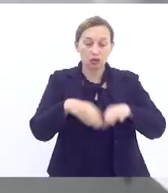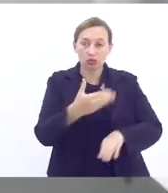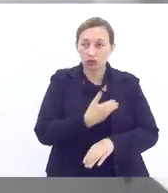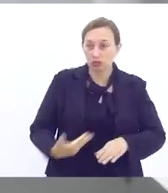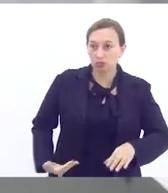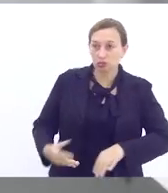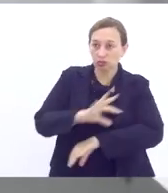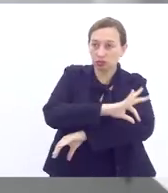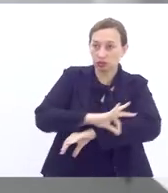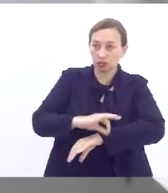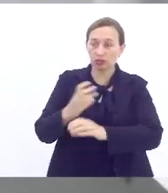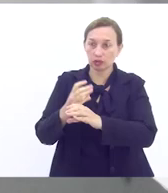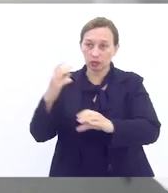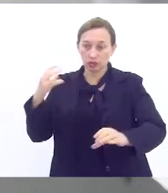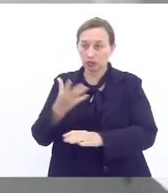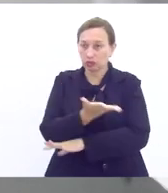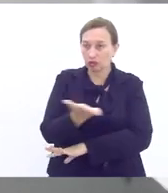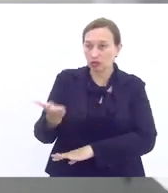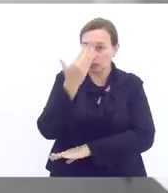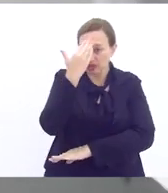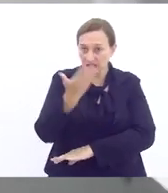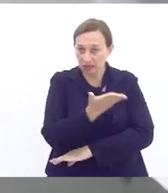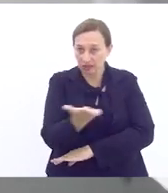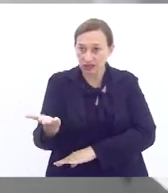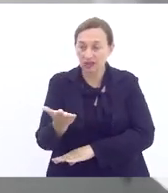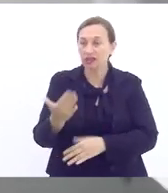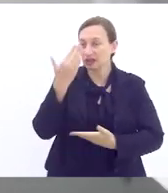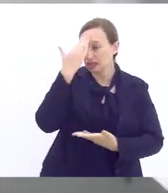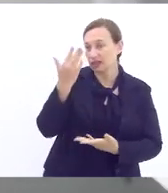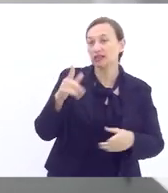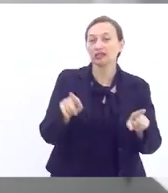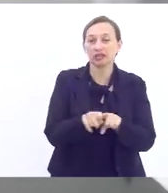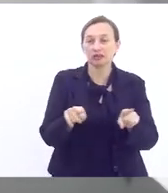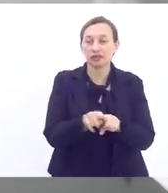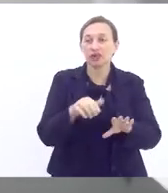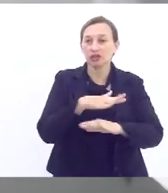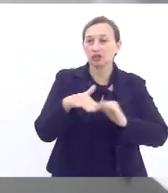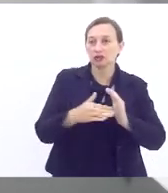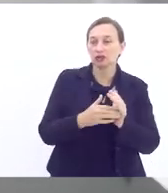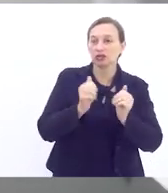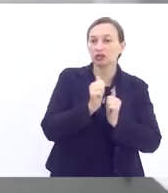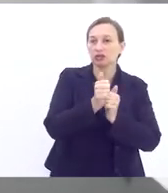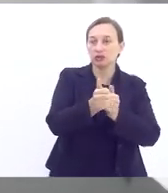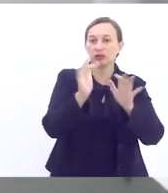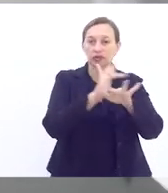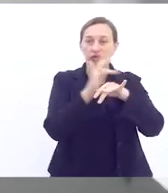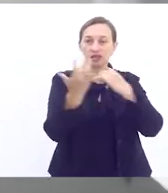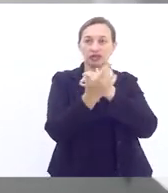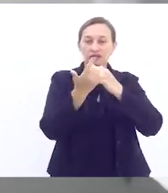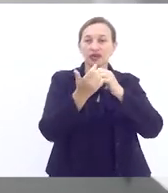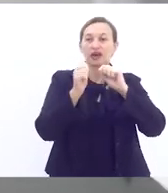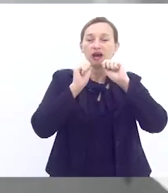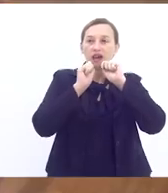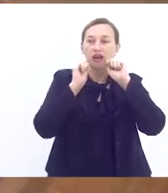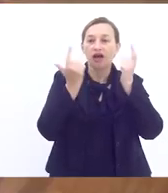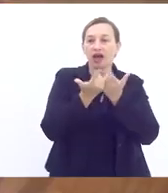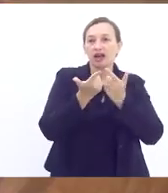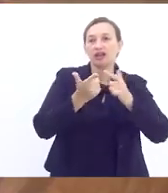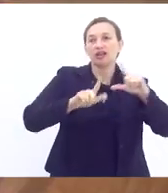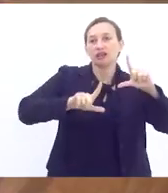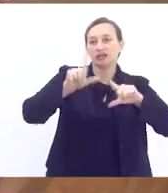desses profissionais obrigada a todos e todos e Agradeço também aqueles que nos acompanham pela TV Alerta Boa tarde